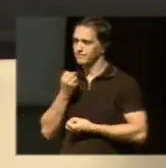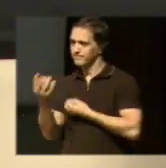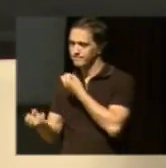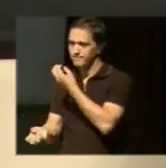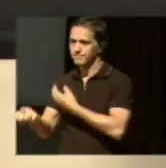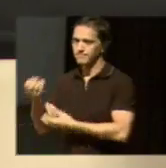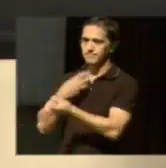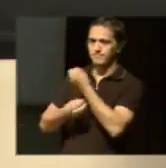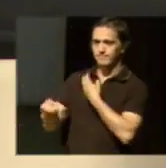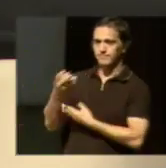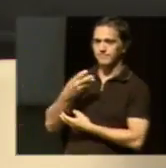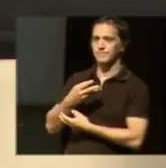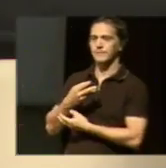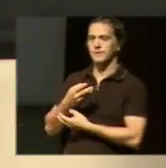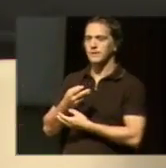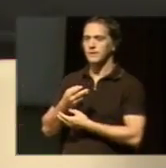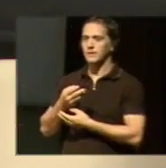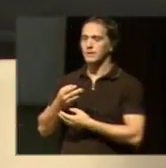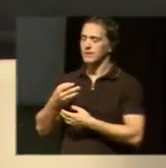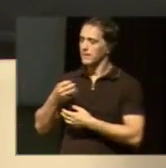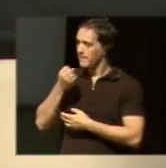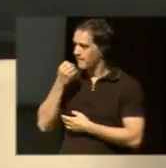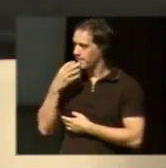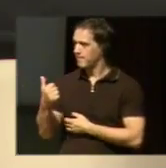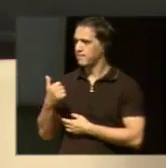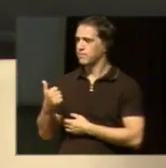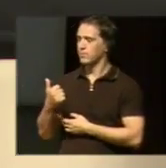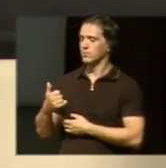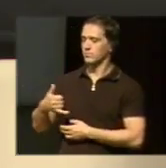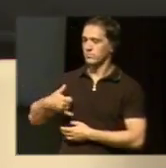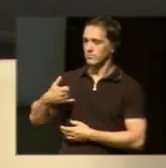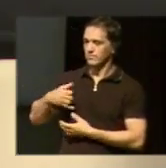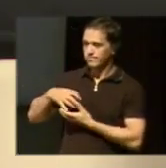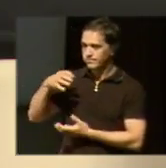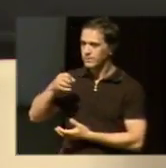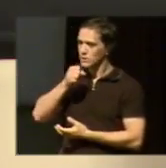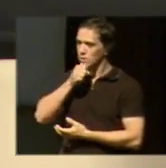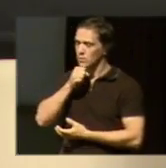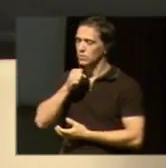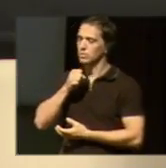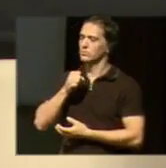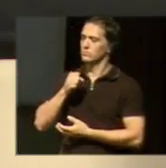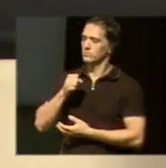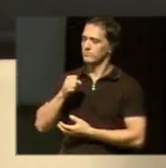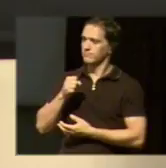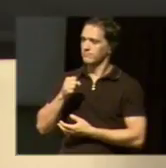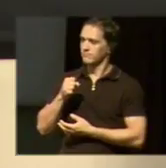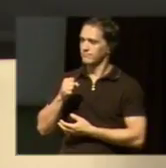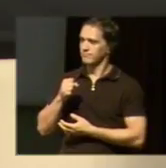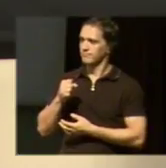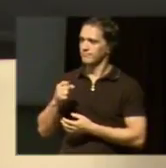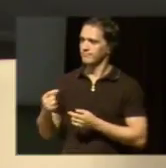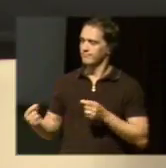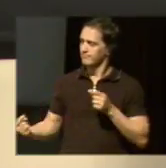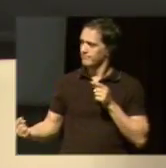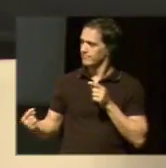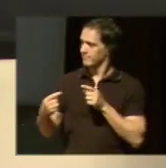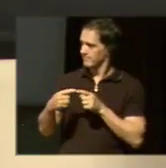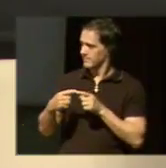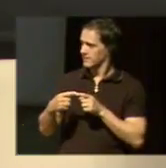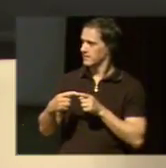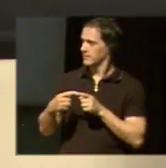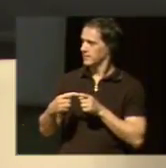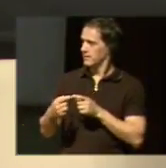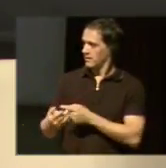isso funciona muito bem. E para muitos idosos se transformou numa catarse poder